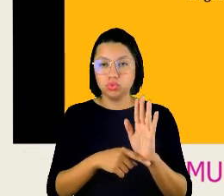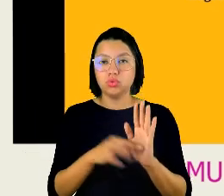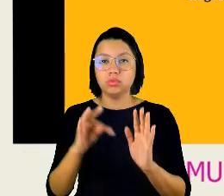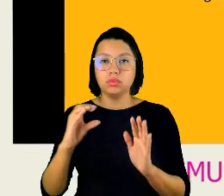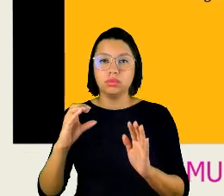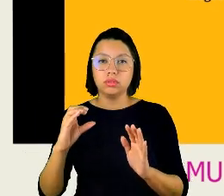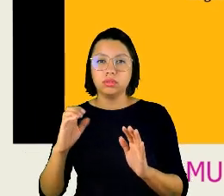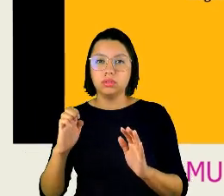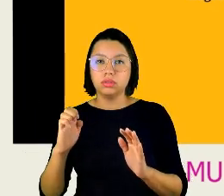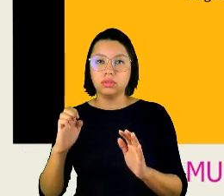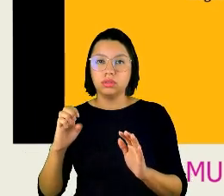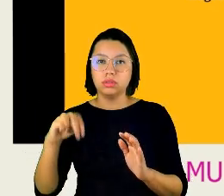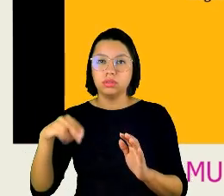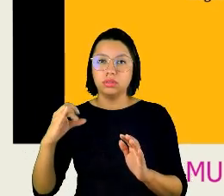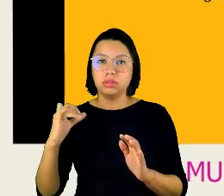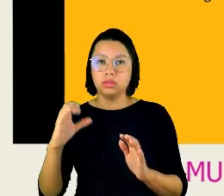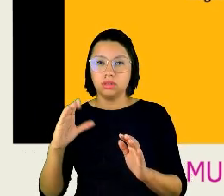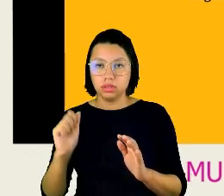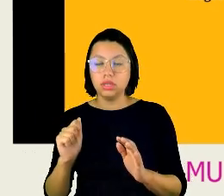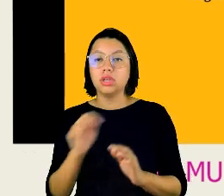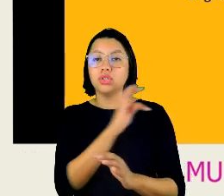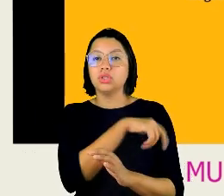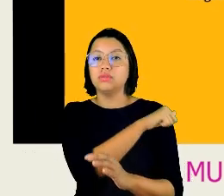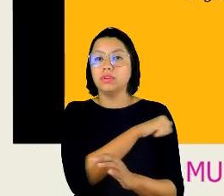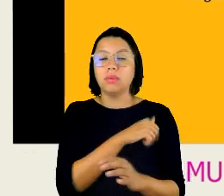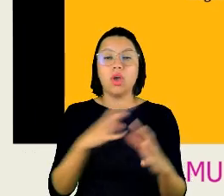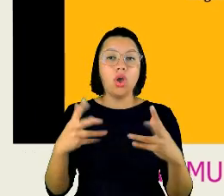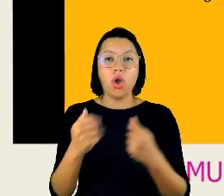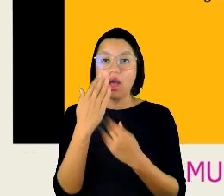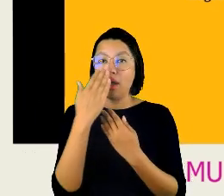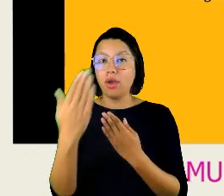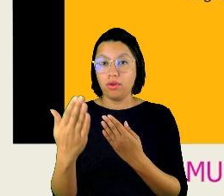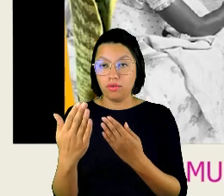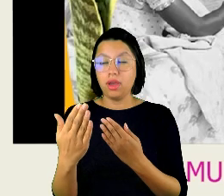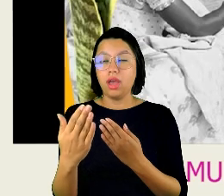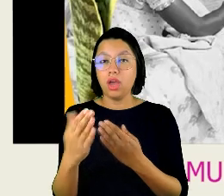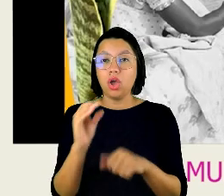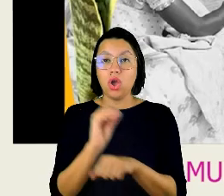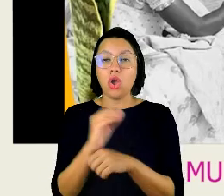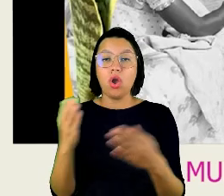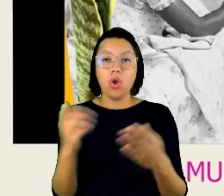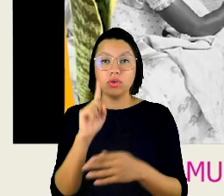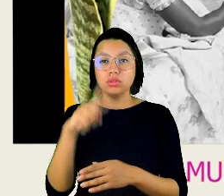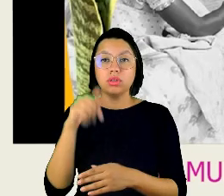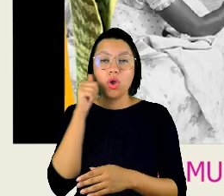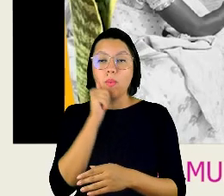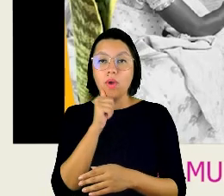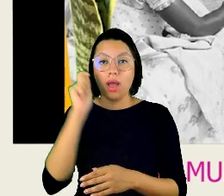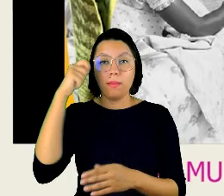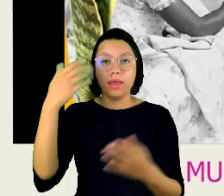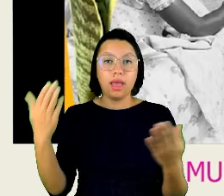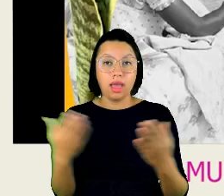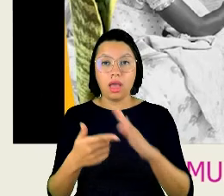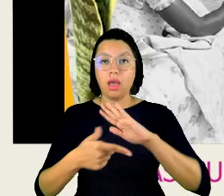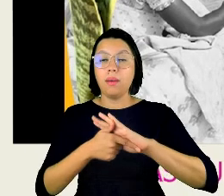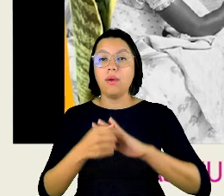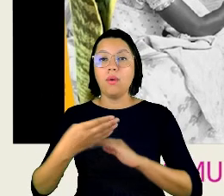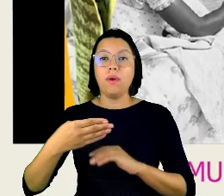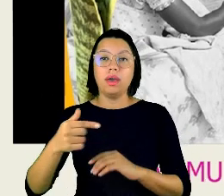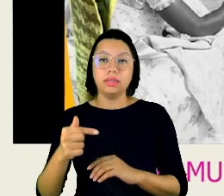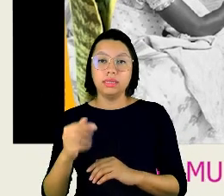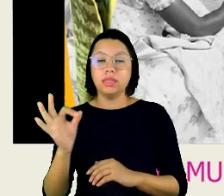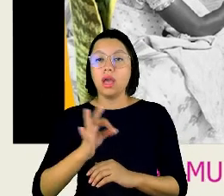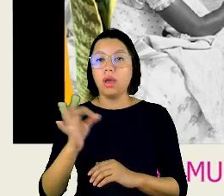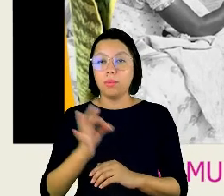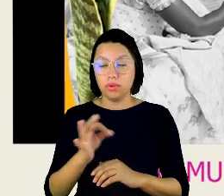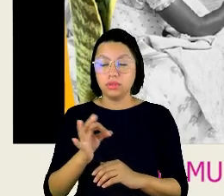enfermagem, ou seja, toda a linha de frente do cuidado hoje, são mulheres negras nesse papel. E 47%